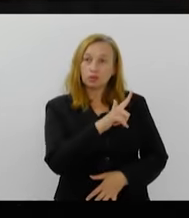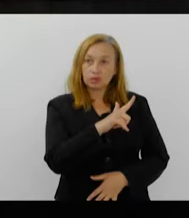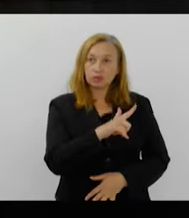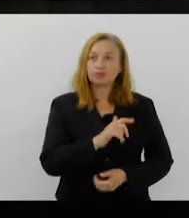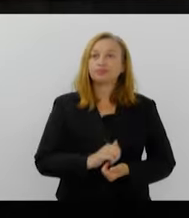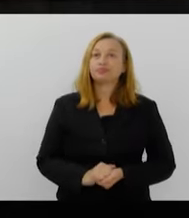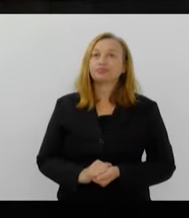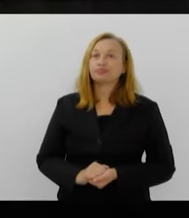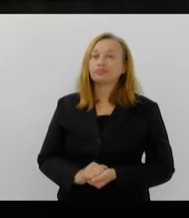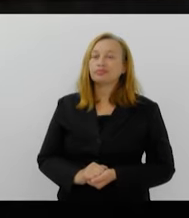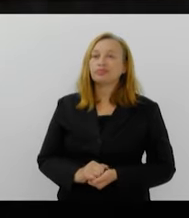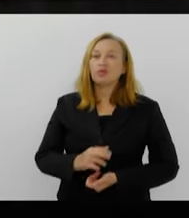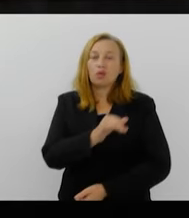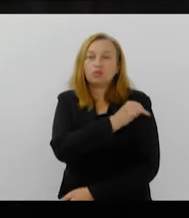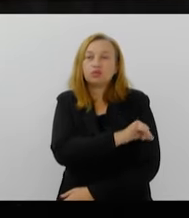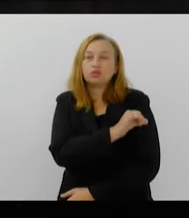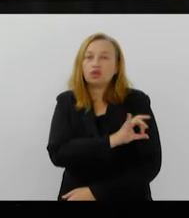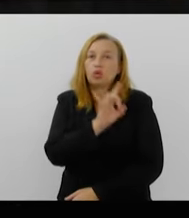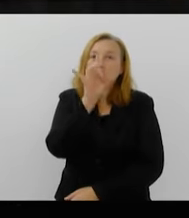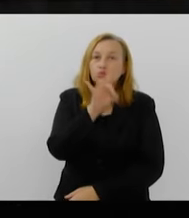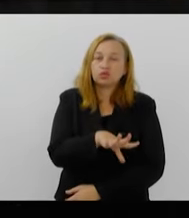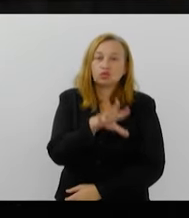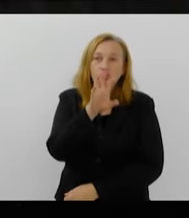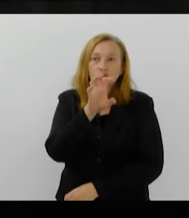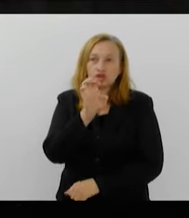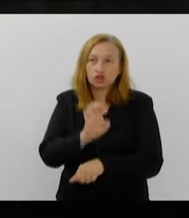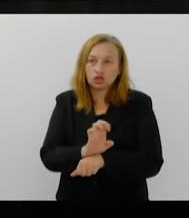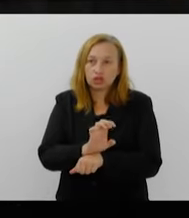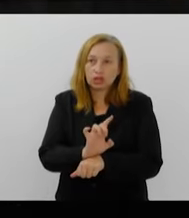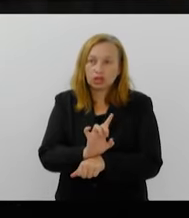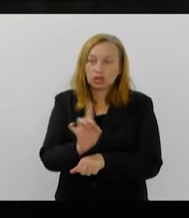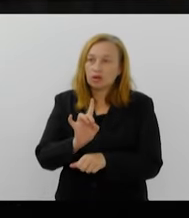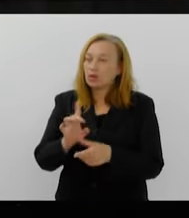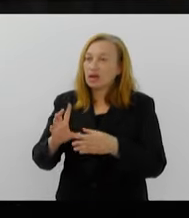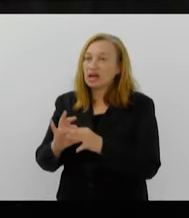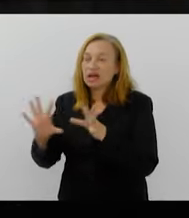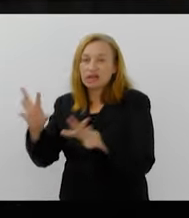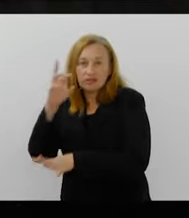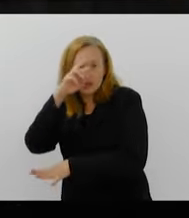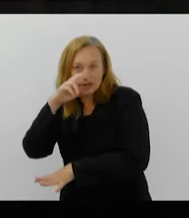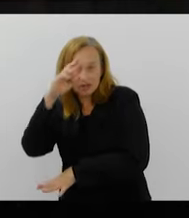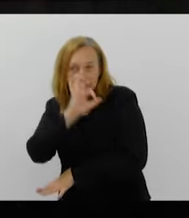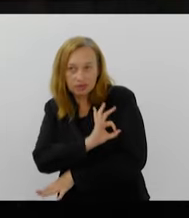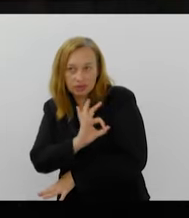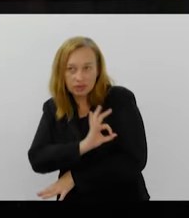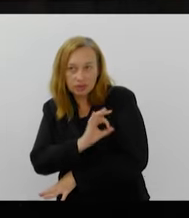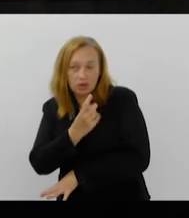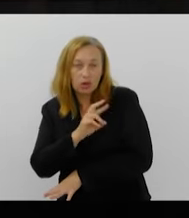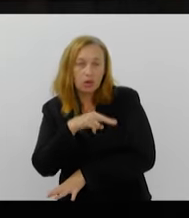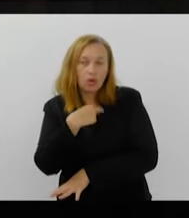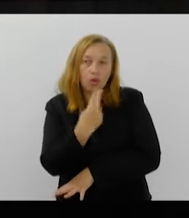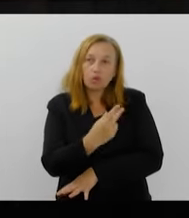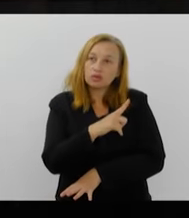Janeiro é o único estado que nem é autônoma a perícia, nem é comandado por um